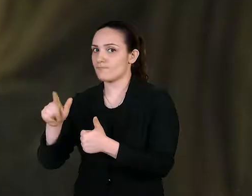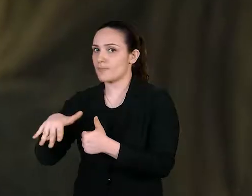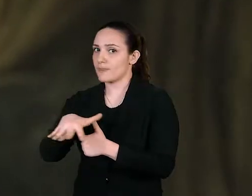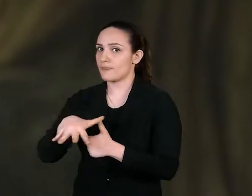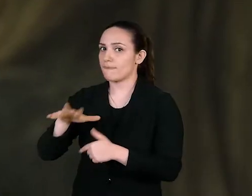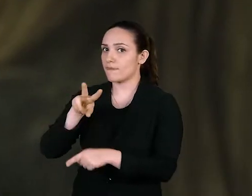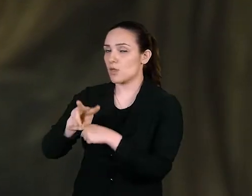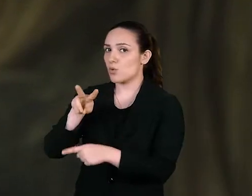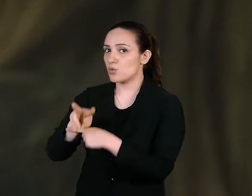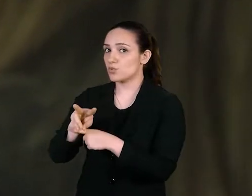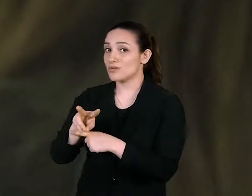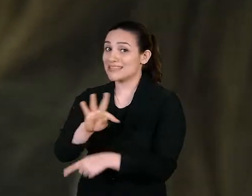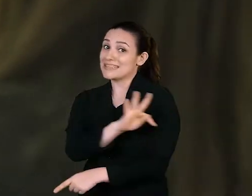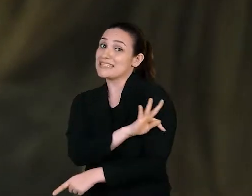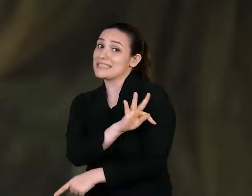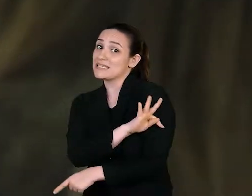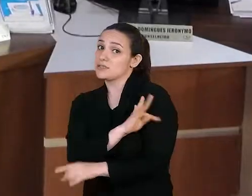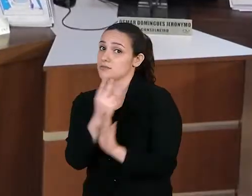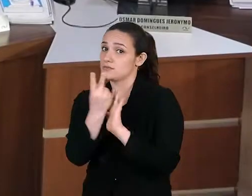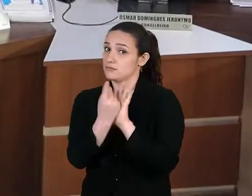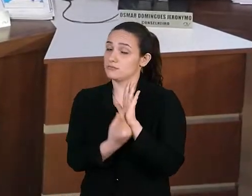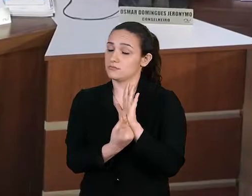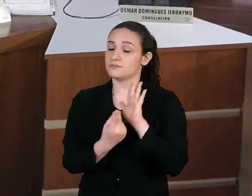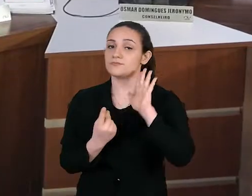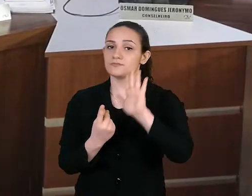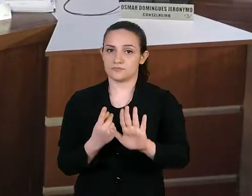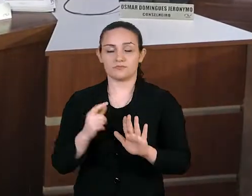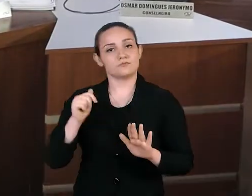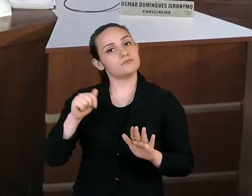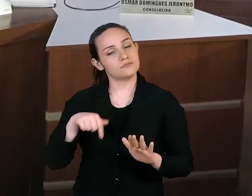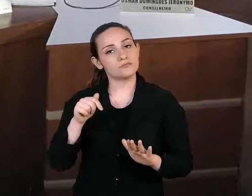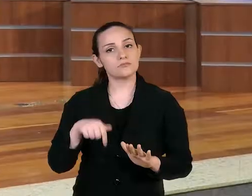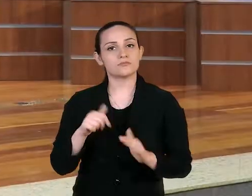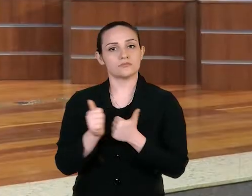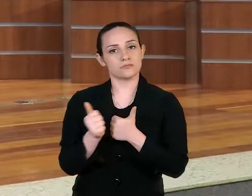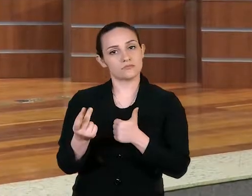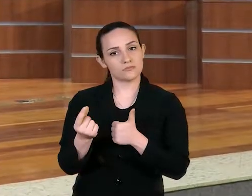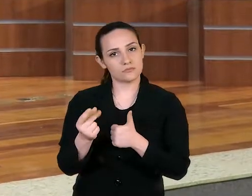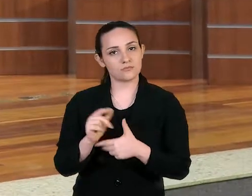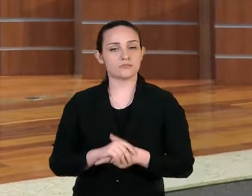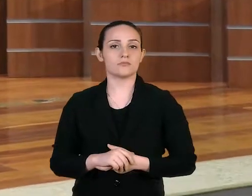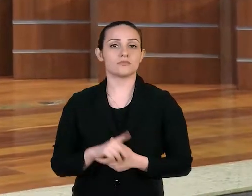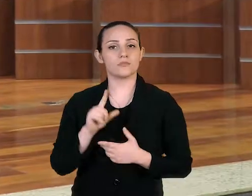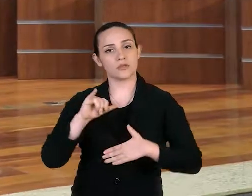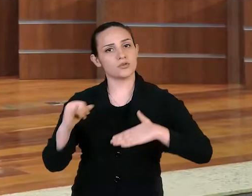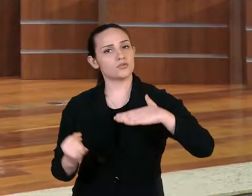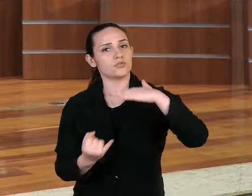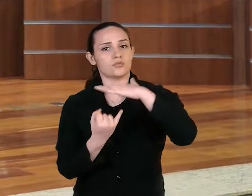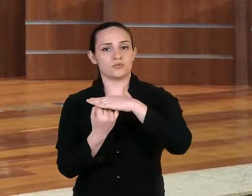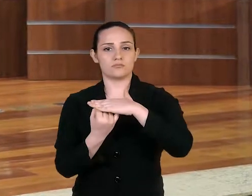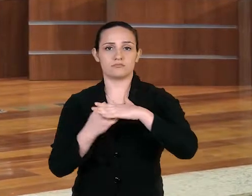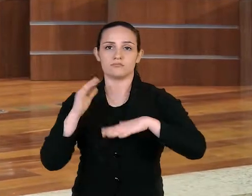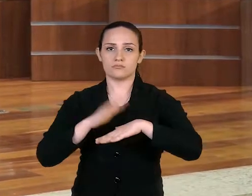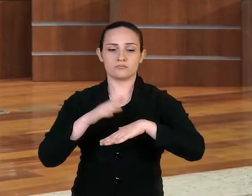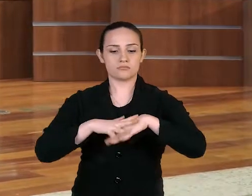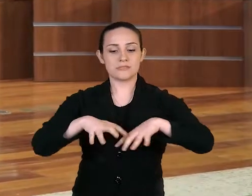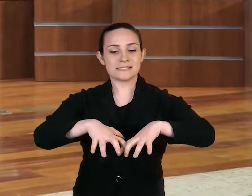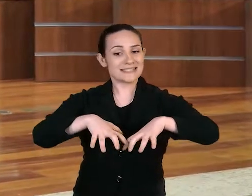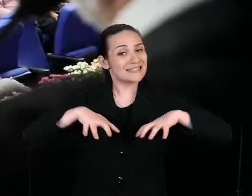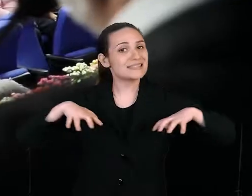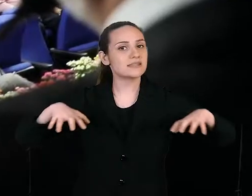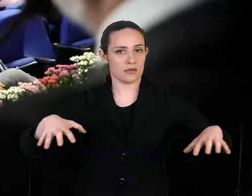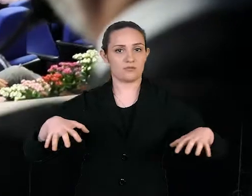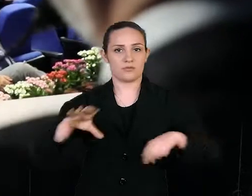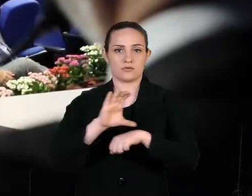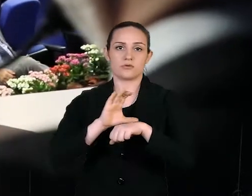ele realiza o controle técnico. O nosso tribunal é uma instituição autônoma, independente,